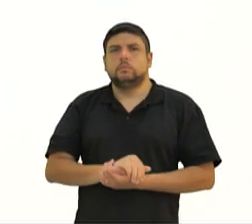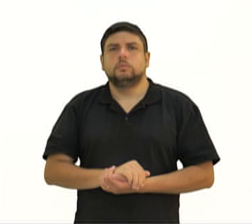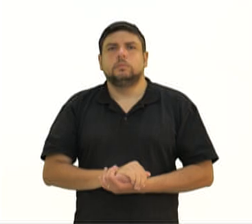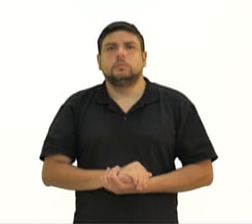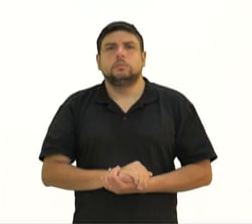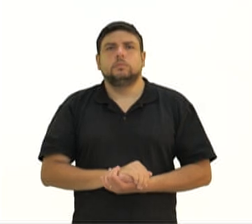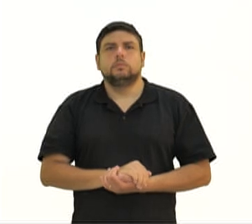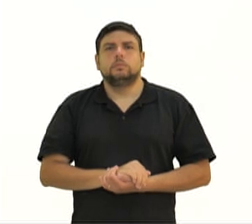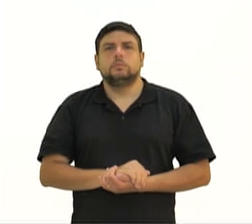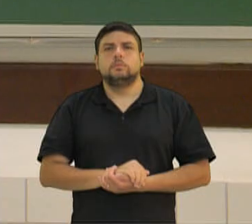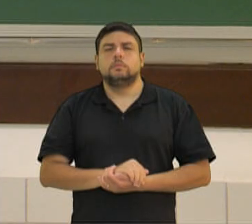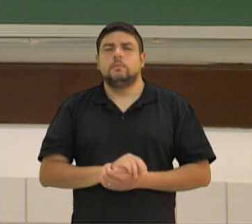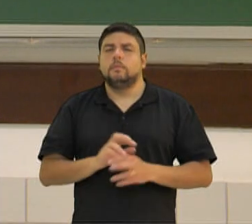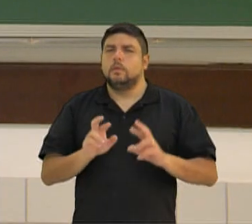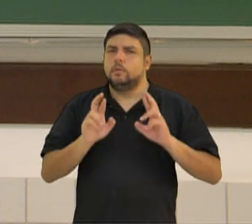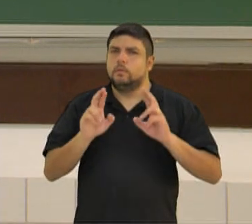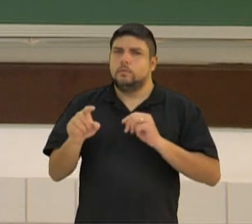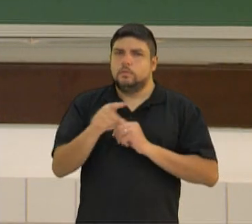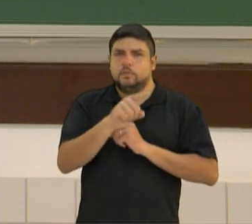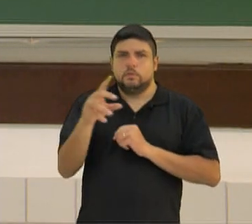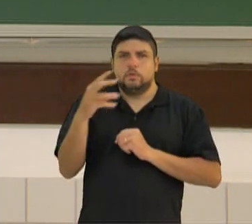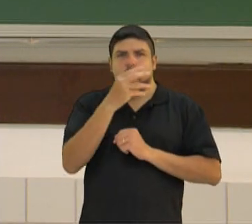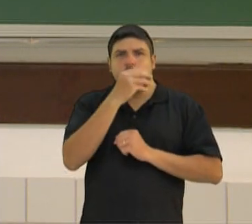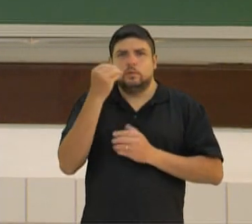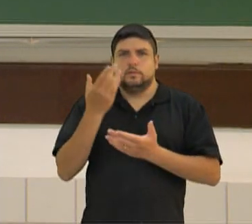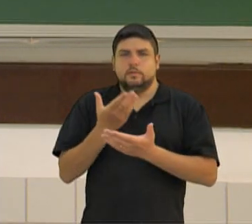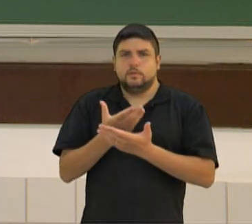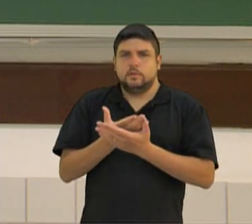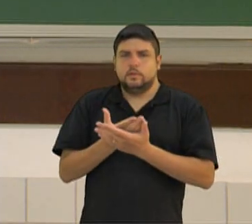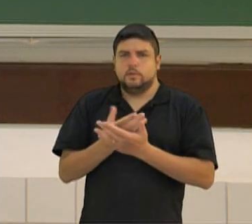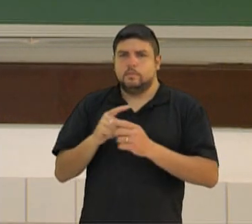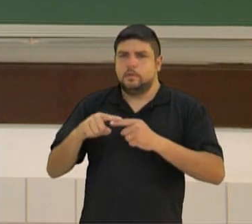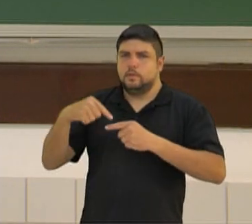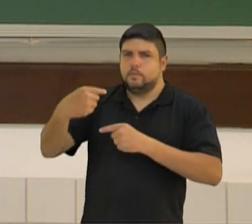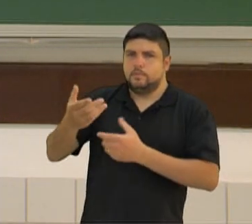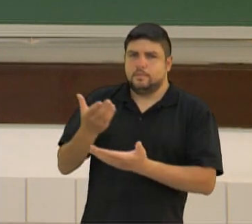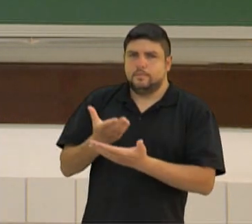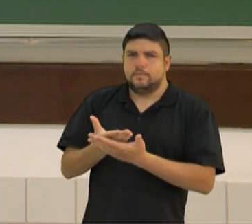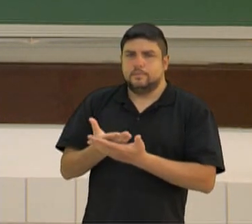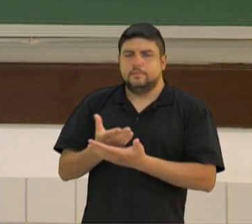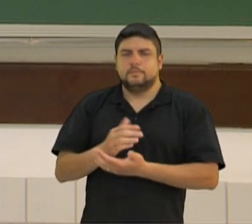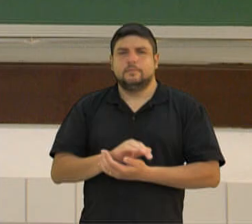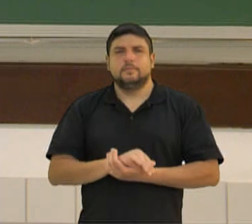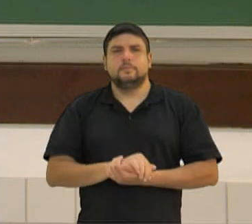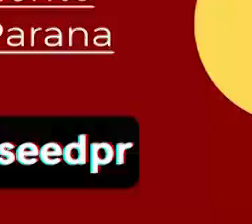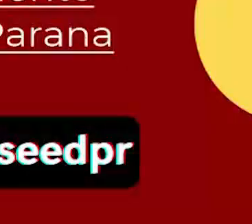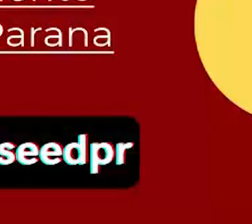estatuetas. Espero que vocês tenham gostado da aula. Até a próxima!